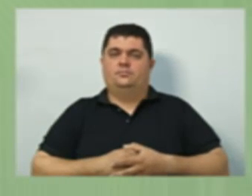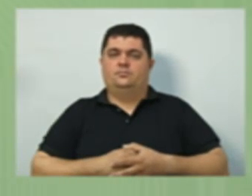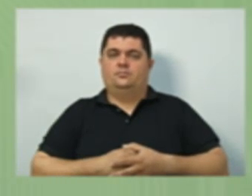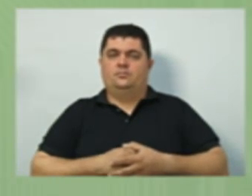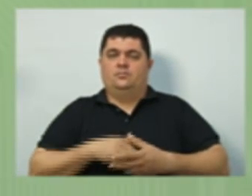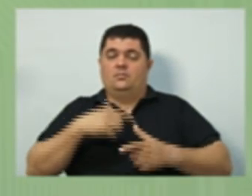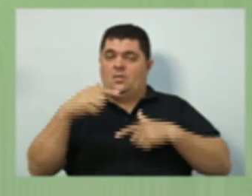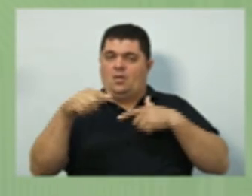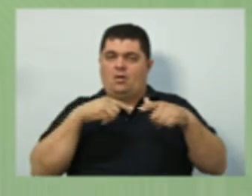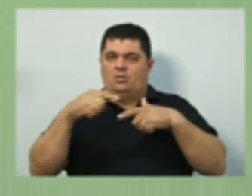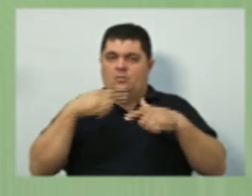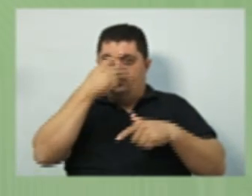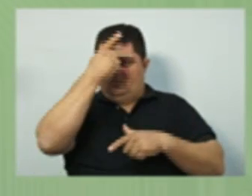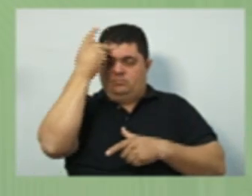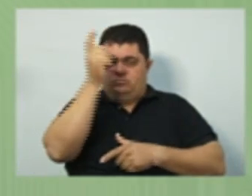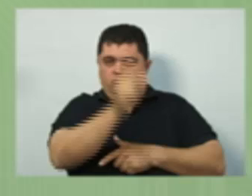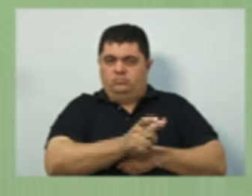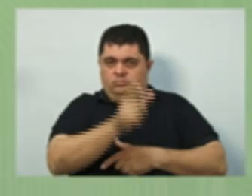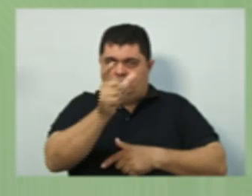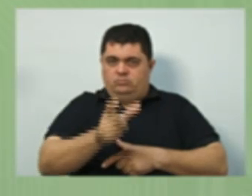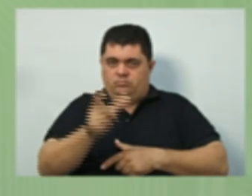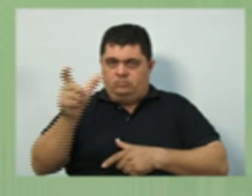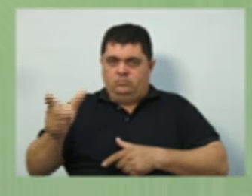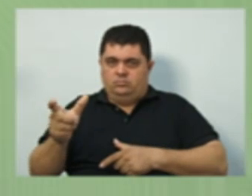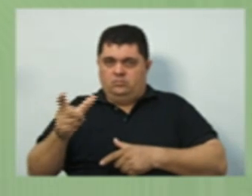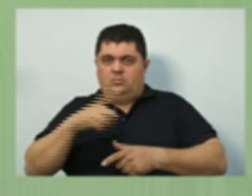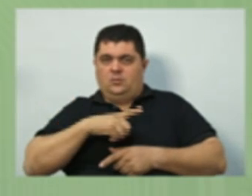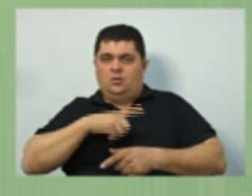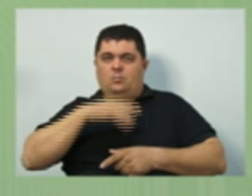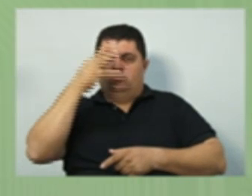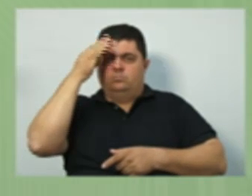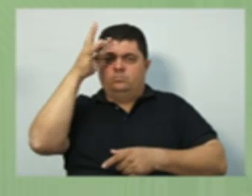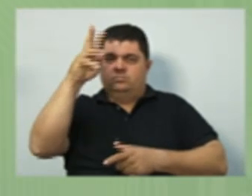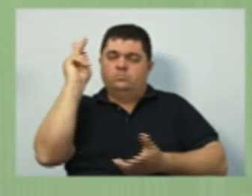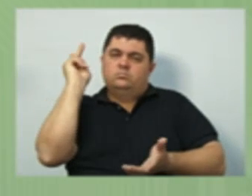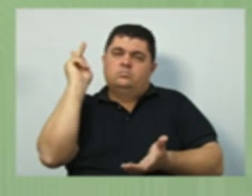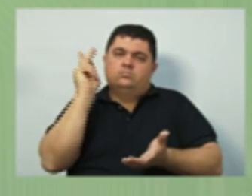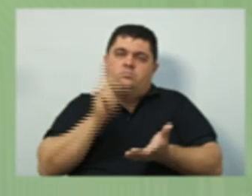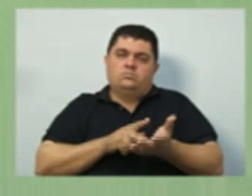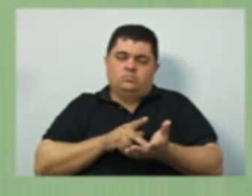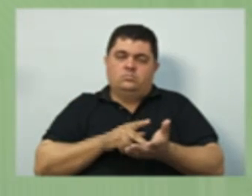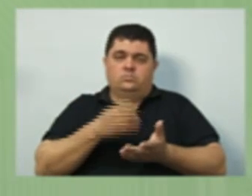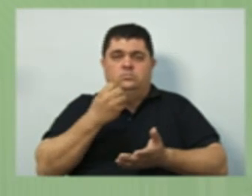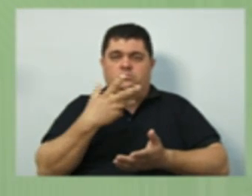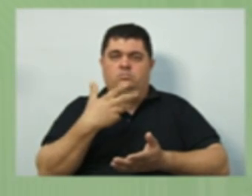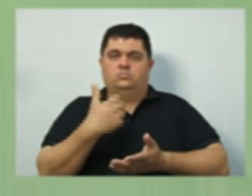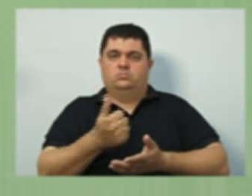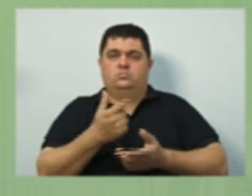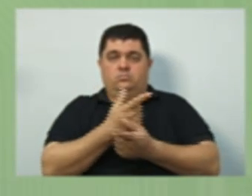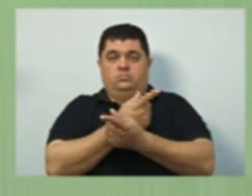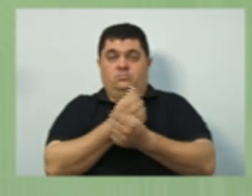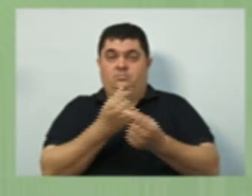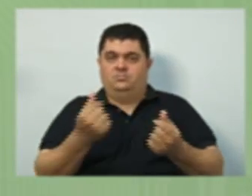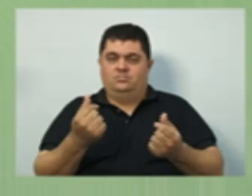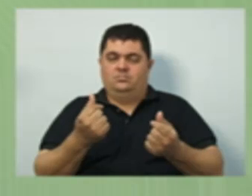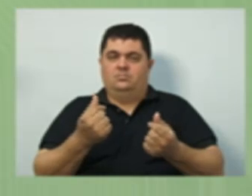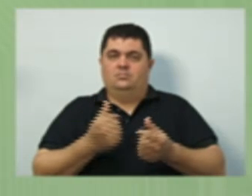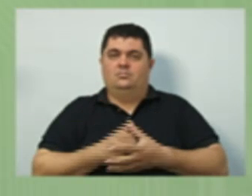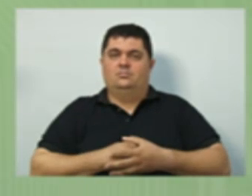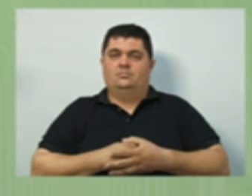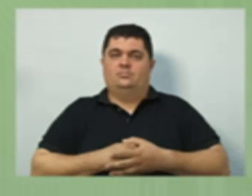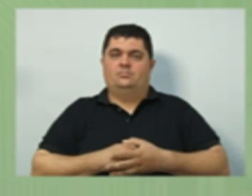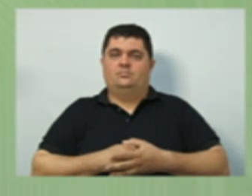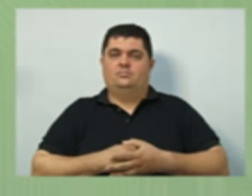que o ser humano realiza os seus sonhos, muito bem, financeiros. É